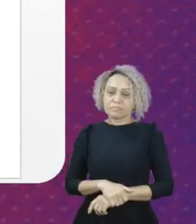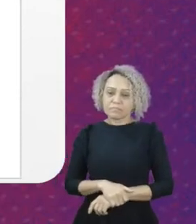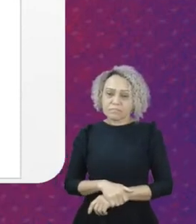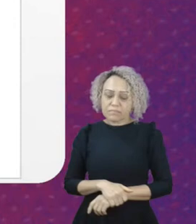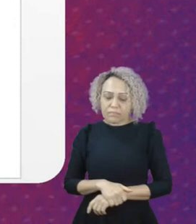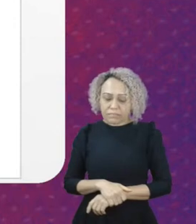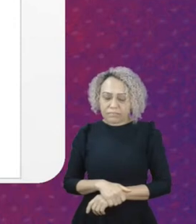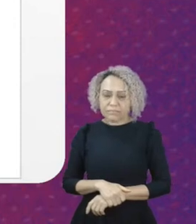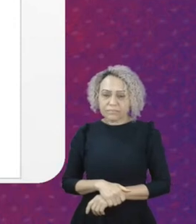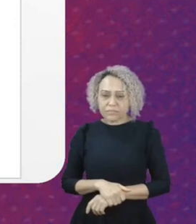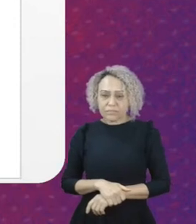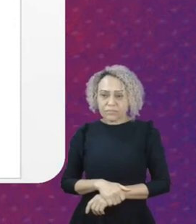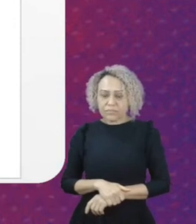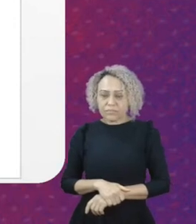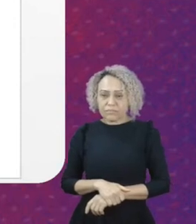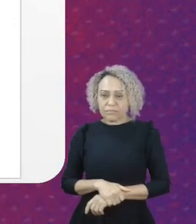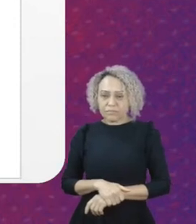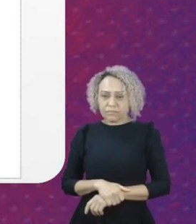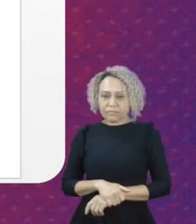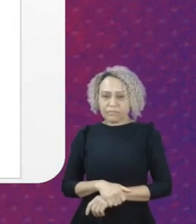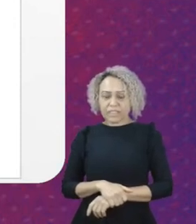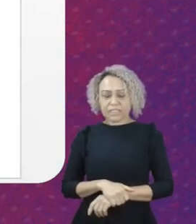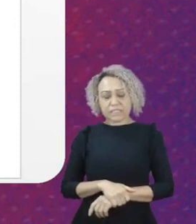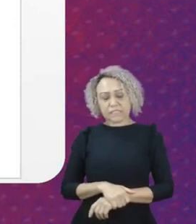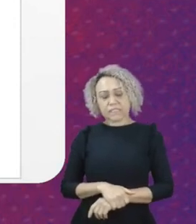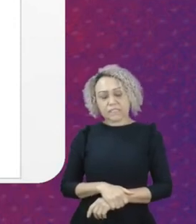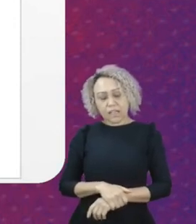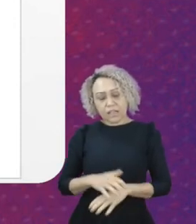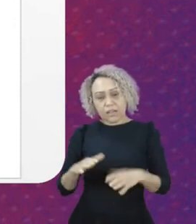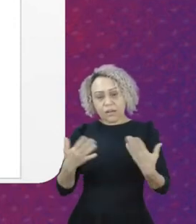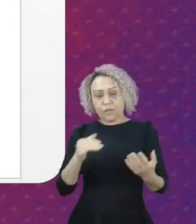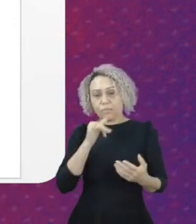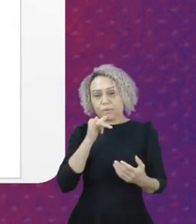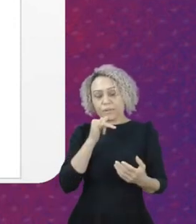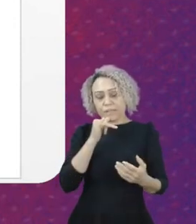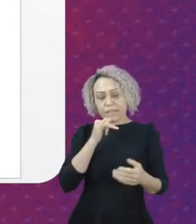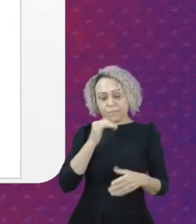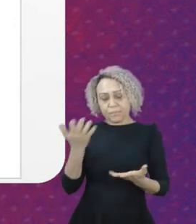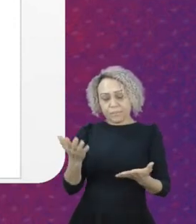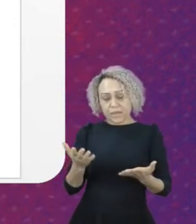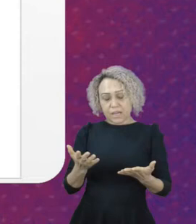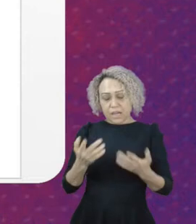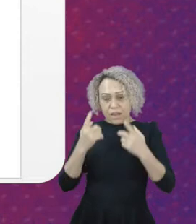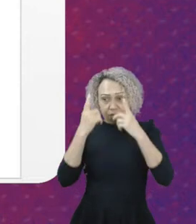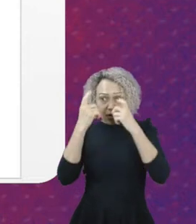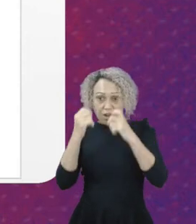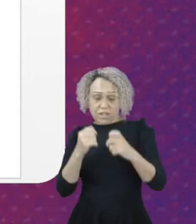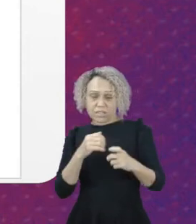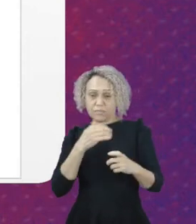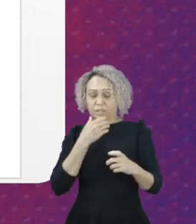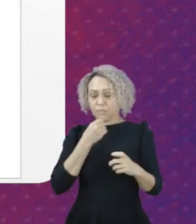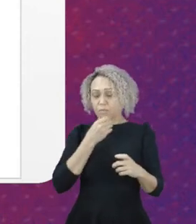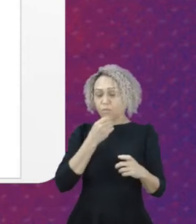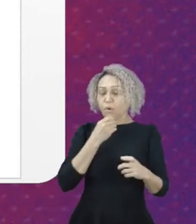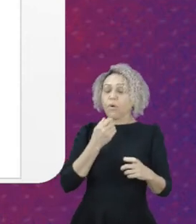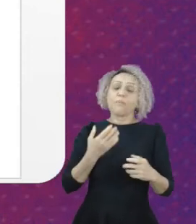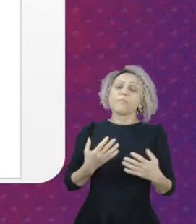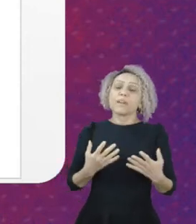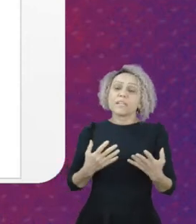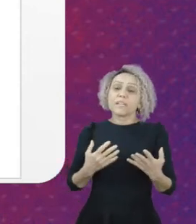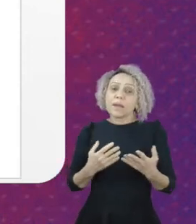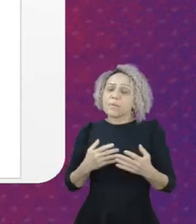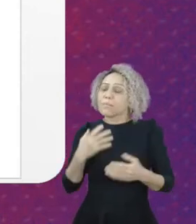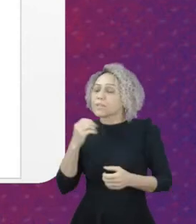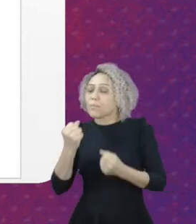a sobrevivência do membro familiar. Então, inclui o roubo, né, tirar todos os móveis, roubar o